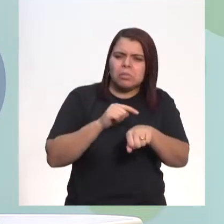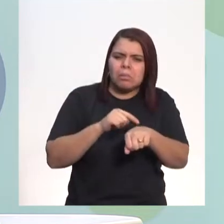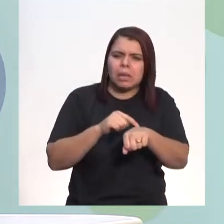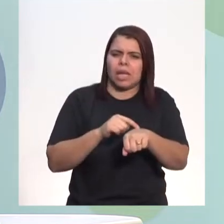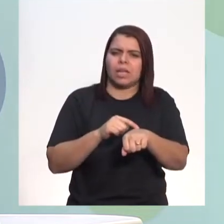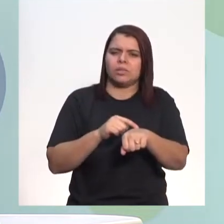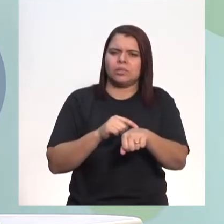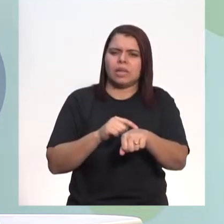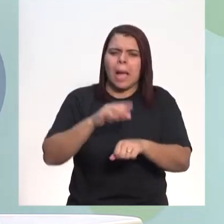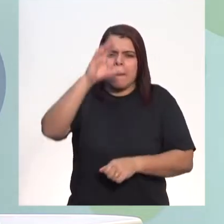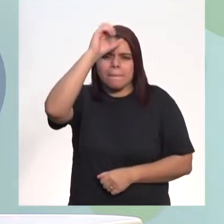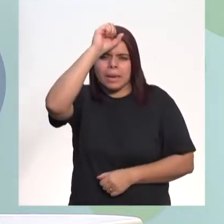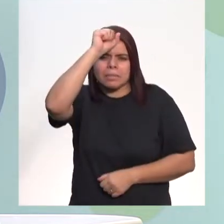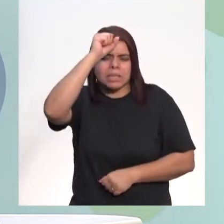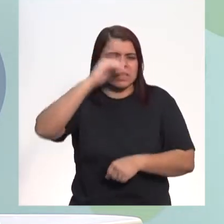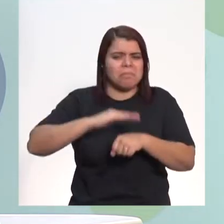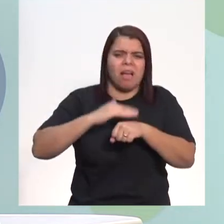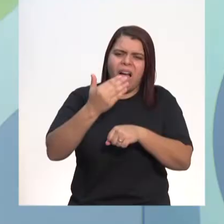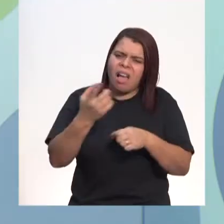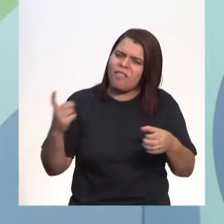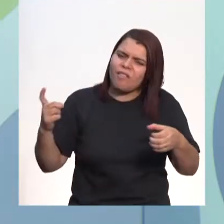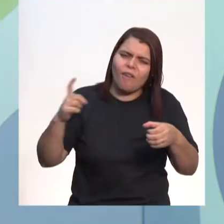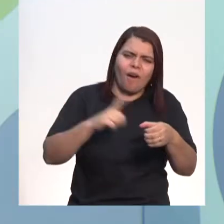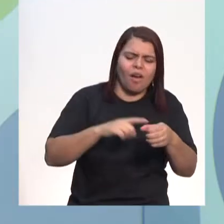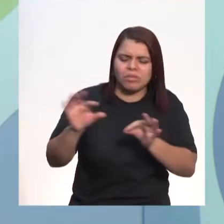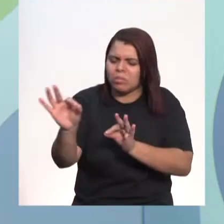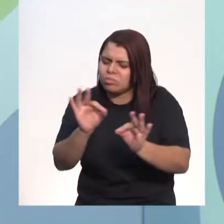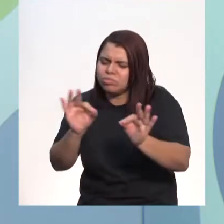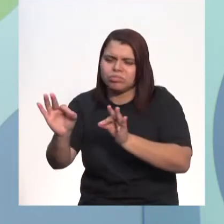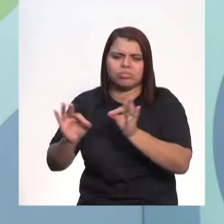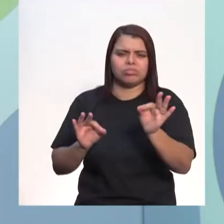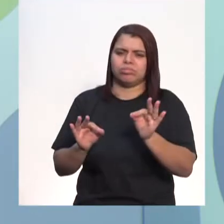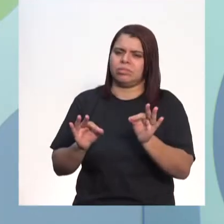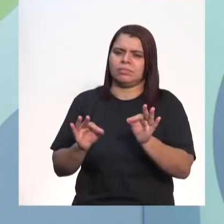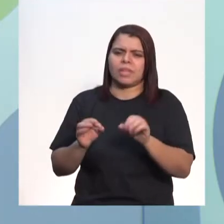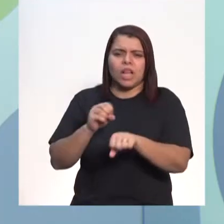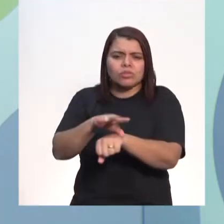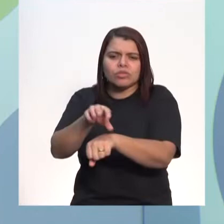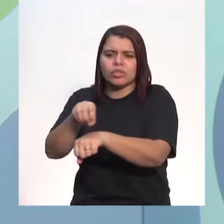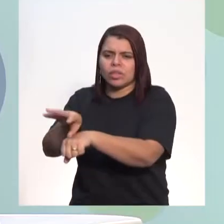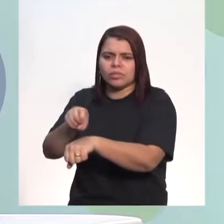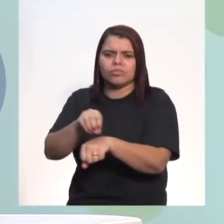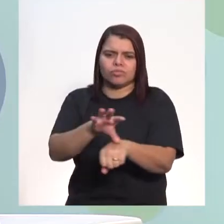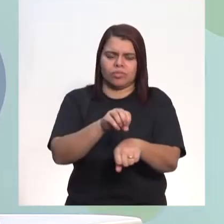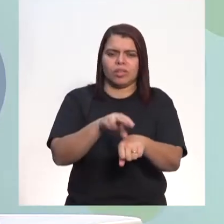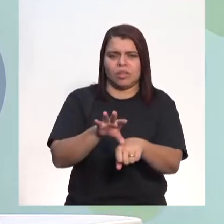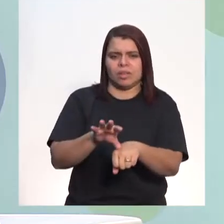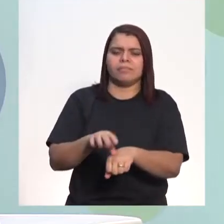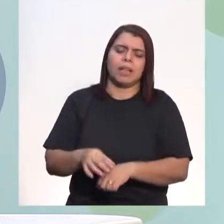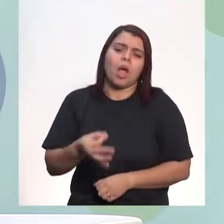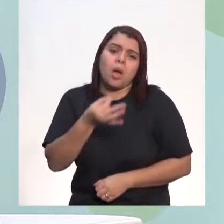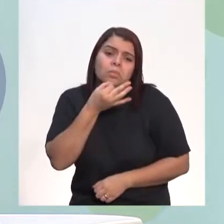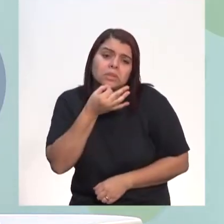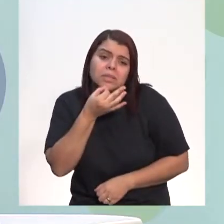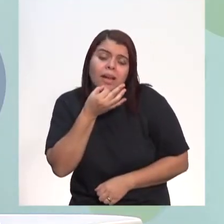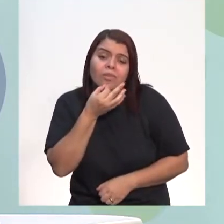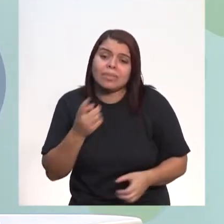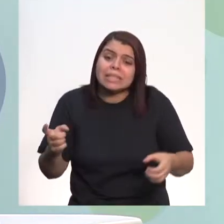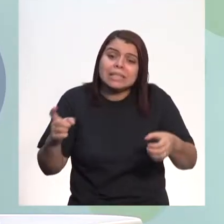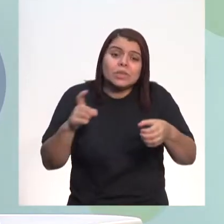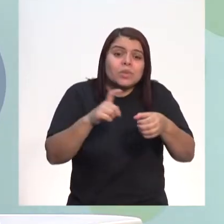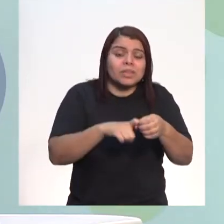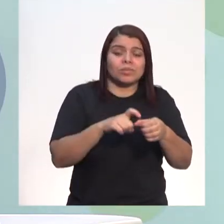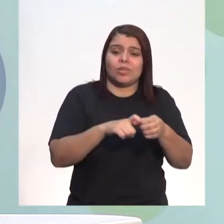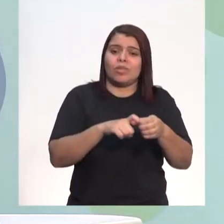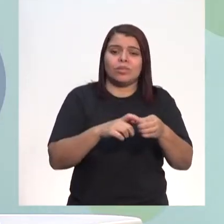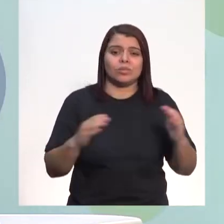de reforço, de aprimoramento, de sugestões, a gente vai ter que trabalhar isso, e o retorno do